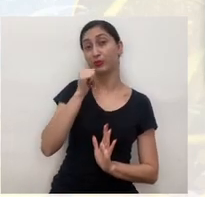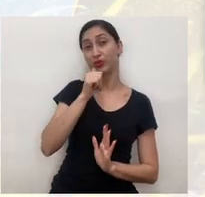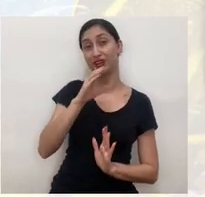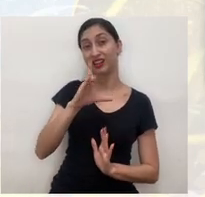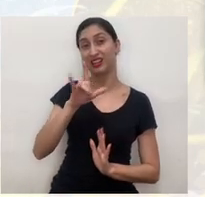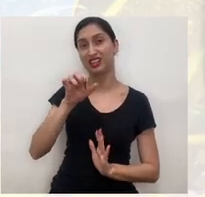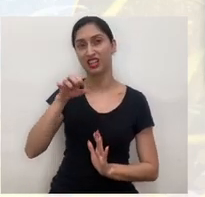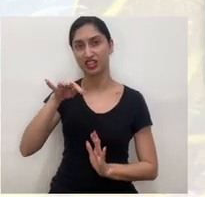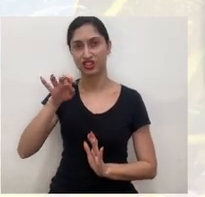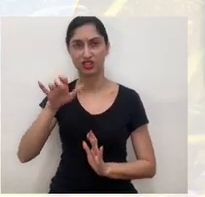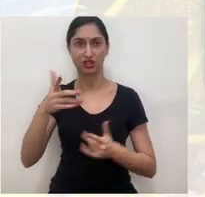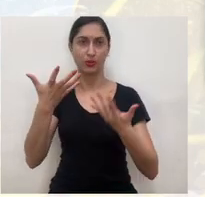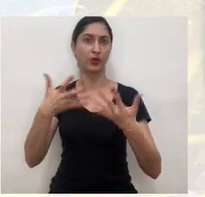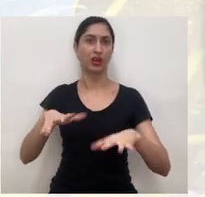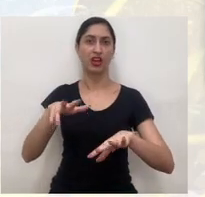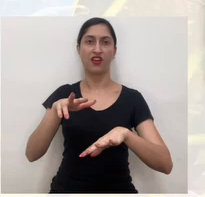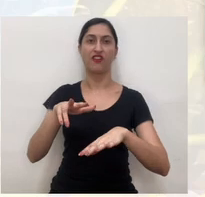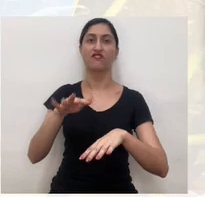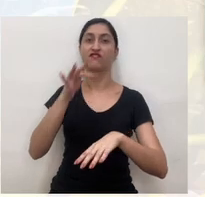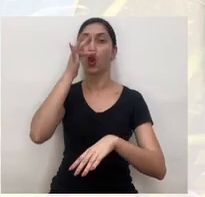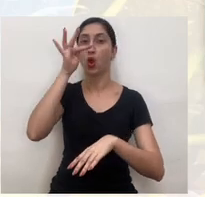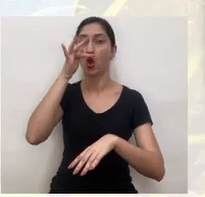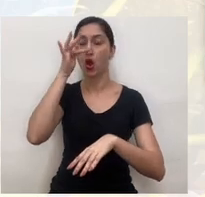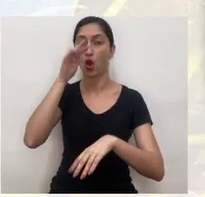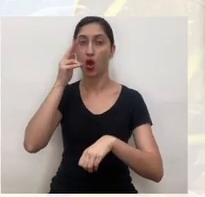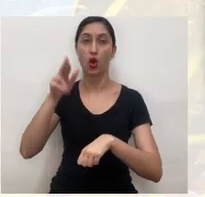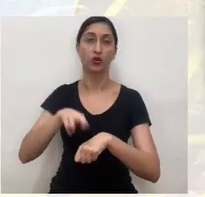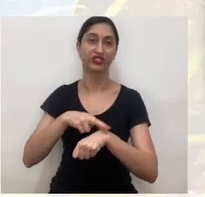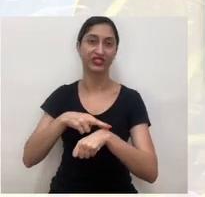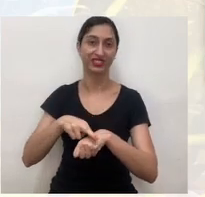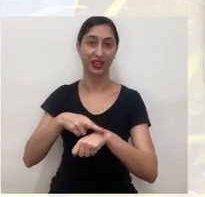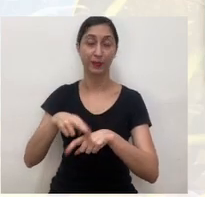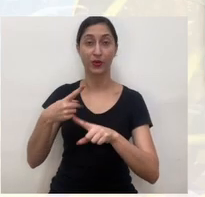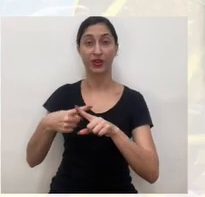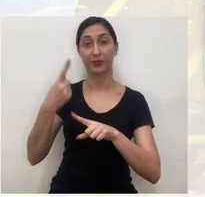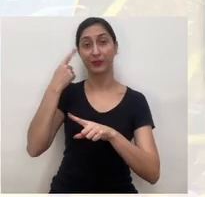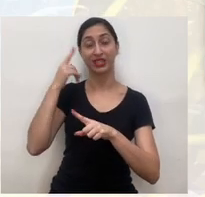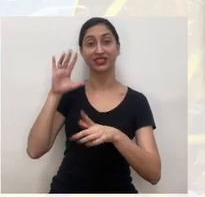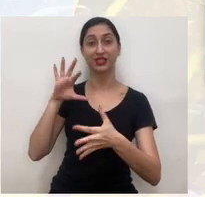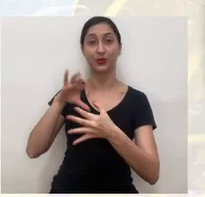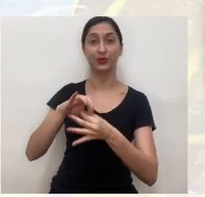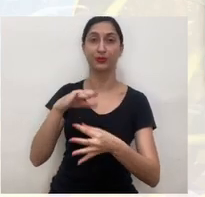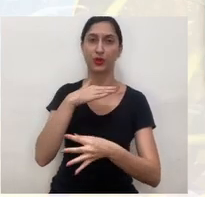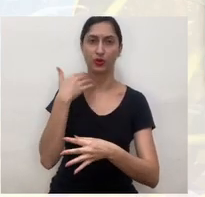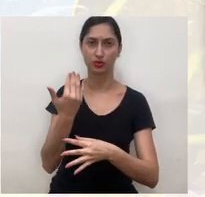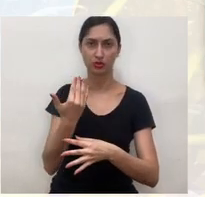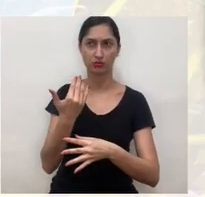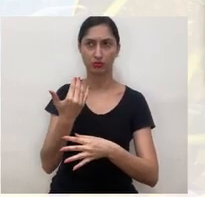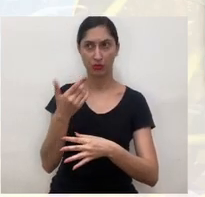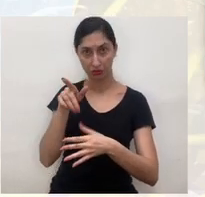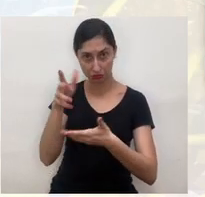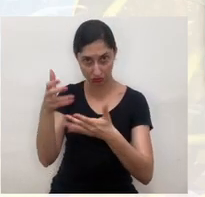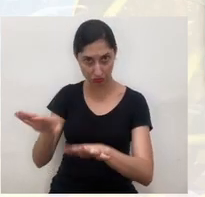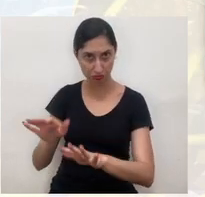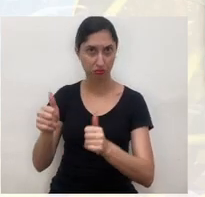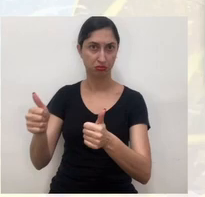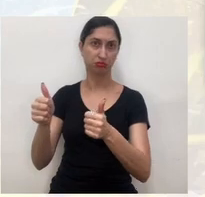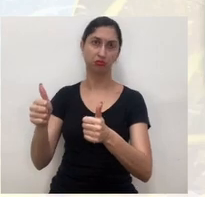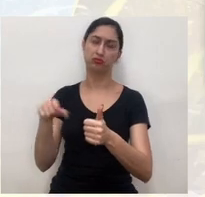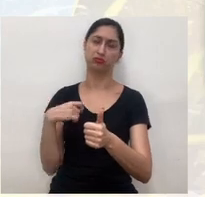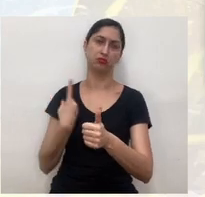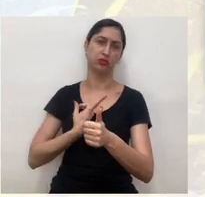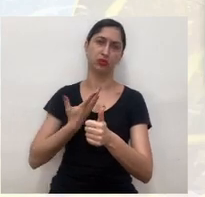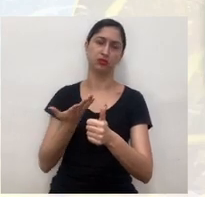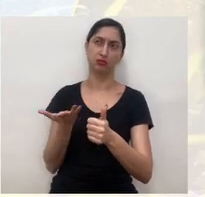que a flor roxa está associada à morte e não queria. Tá, a gente respeitou isso, assim, não custou nada fazer